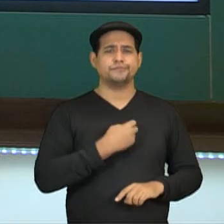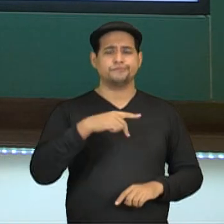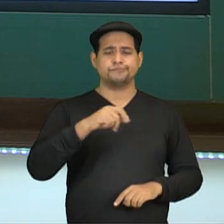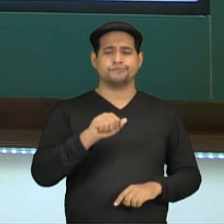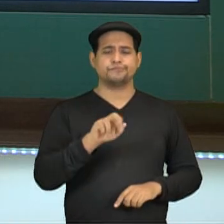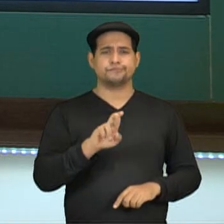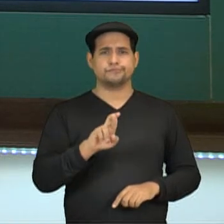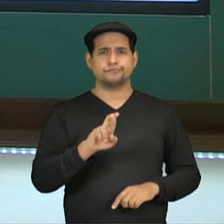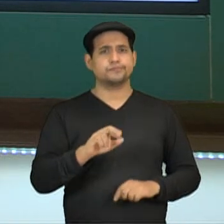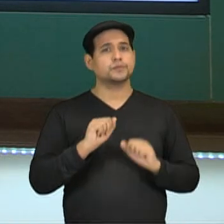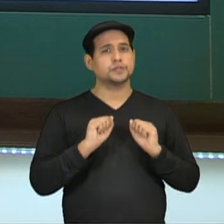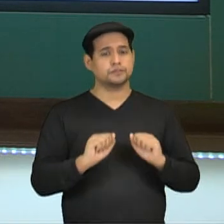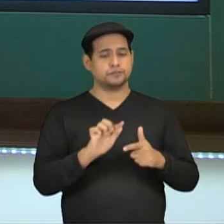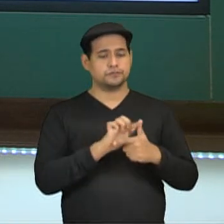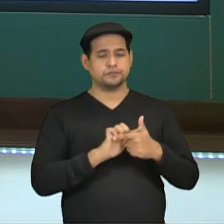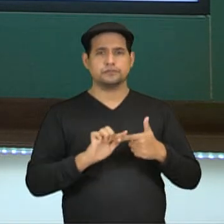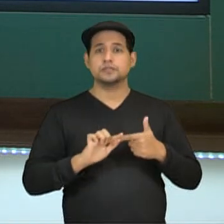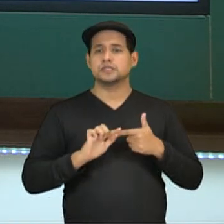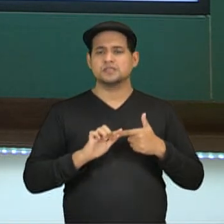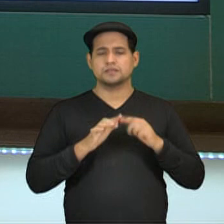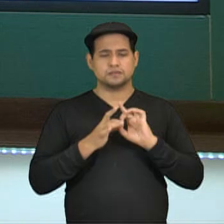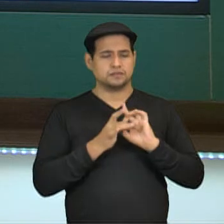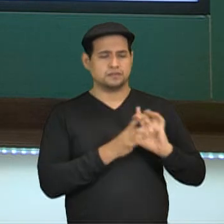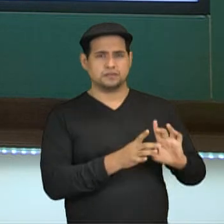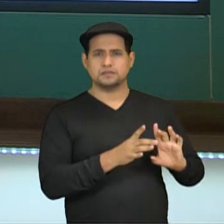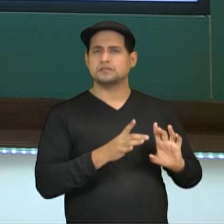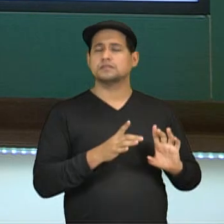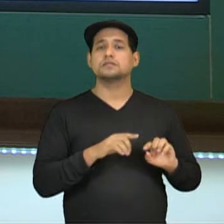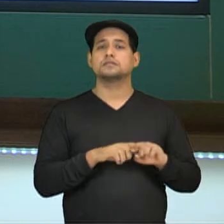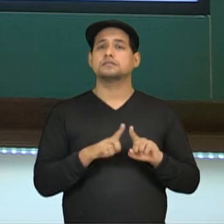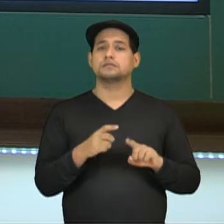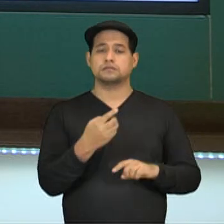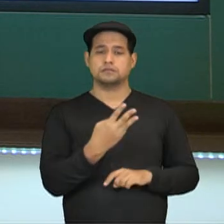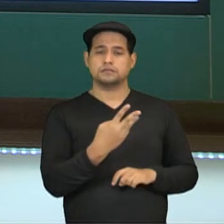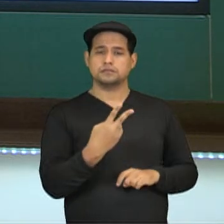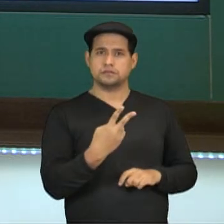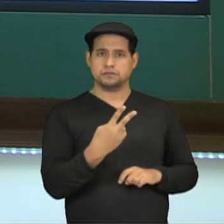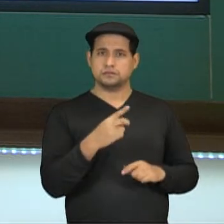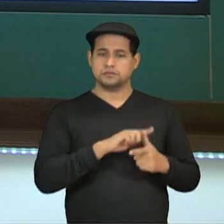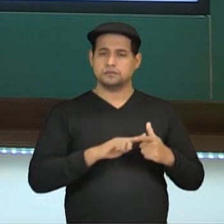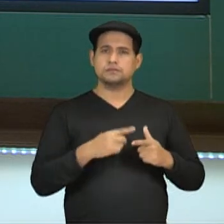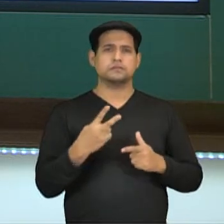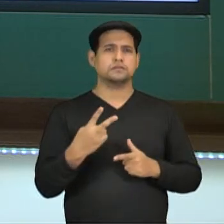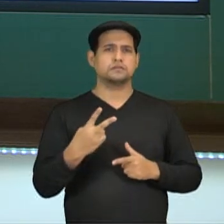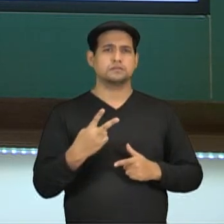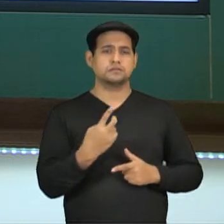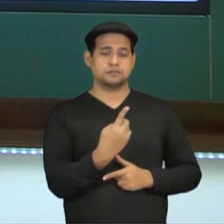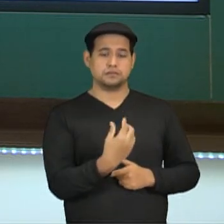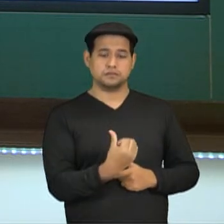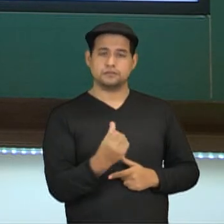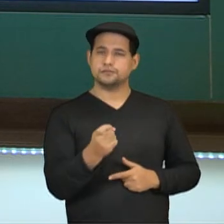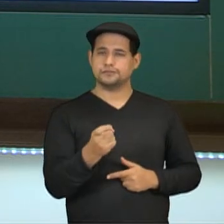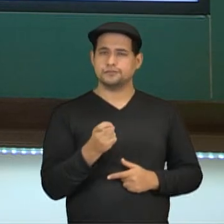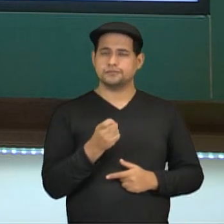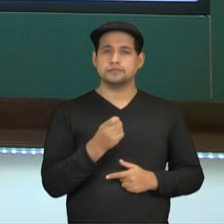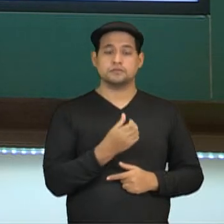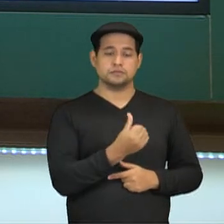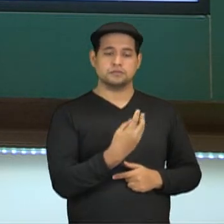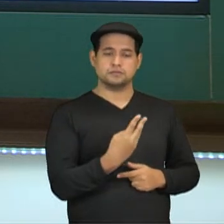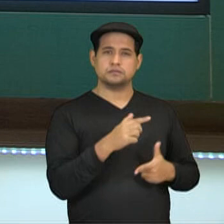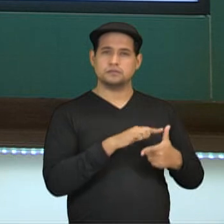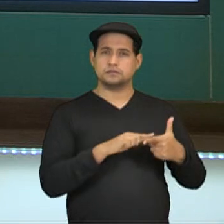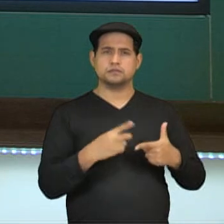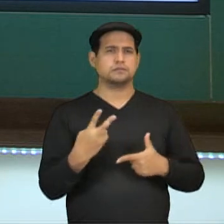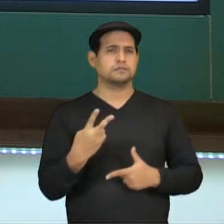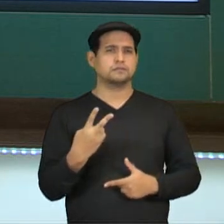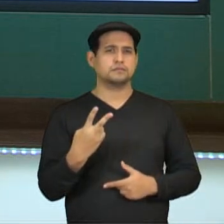pares, então eu já posso dividir para me livrar da fração. Então, 32x dividido por 2, 16x. 64